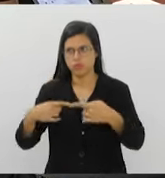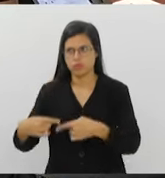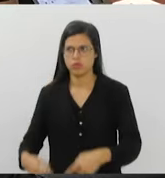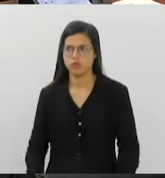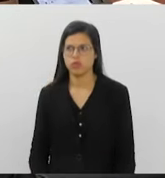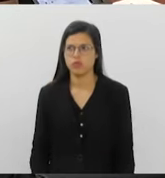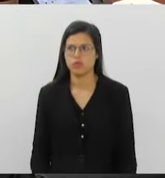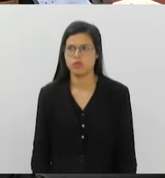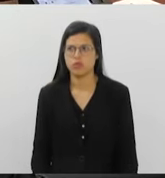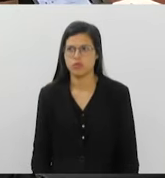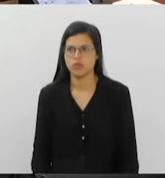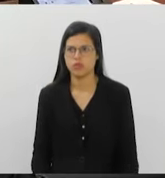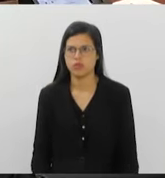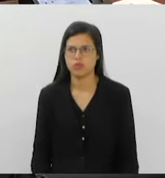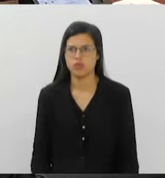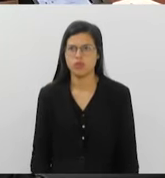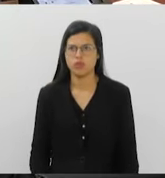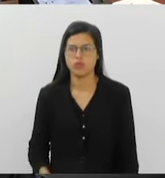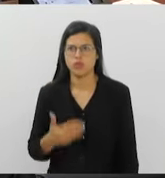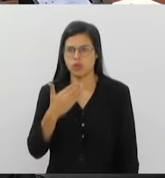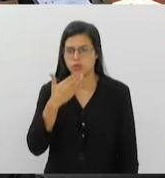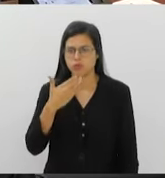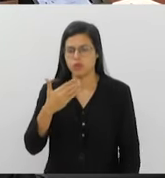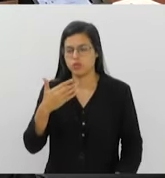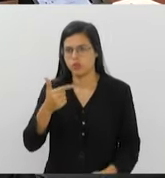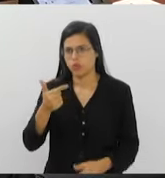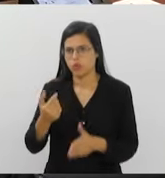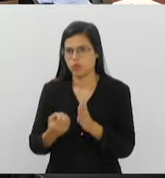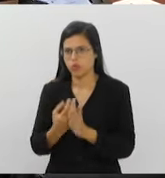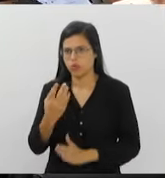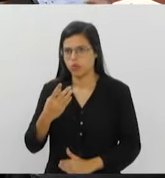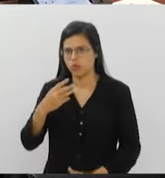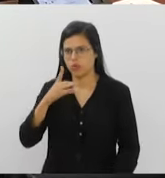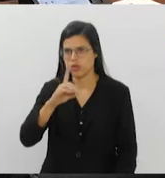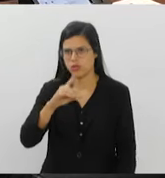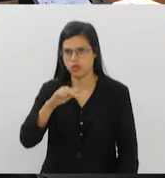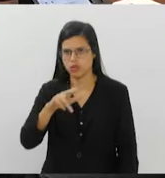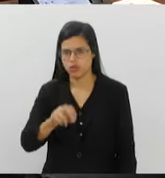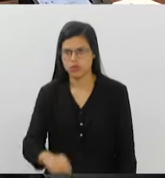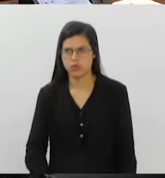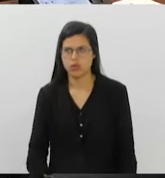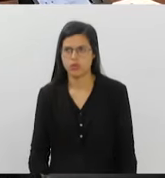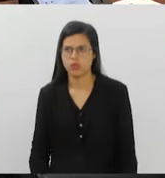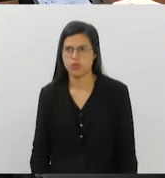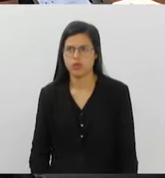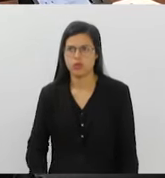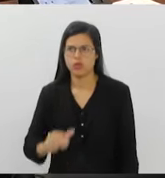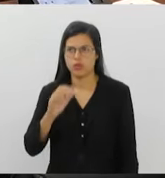Paulo. Presidente, pediu coautoria, deputado Marcelo Dino. Deputado Marcelo Dino. Pediu coautoria, Carlos